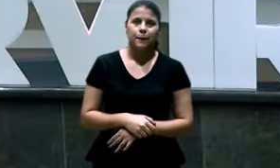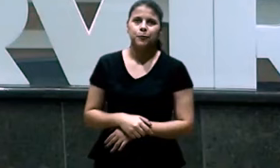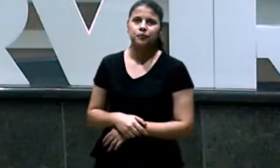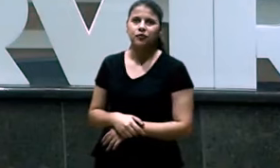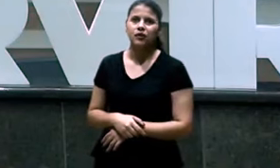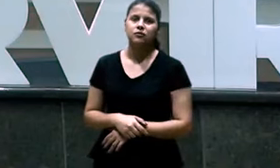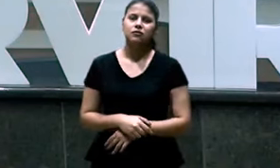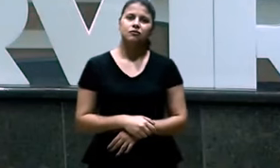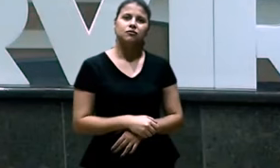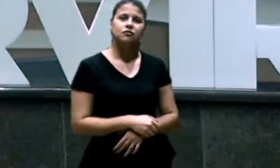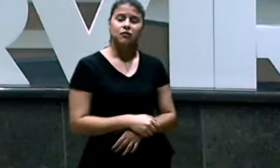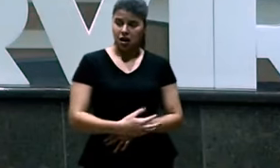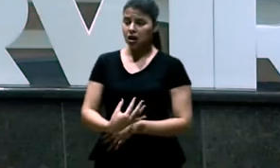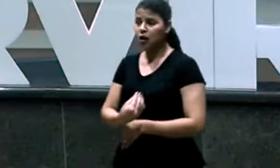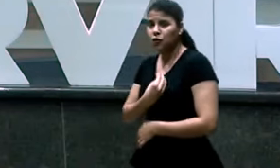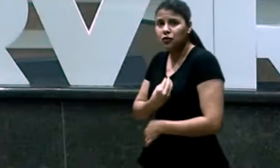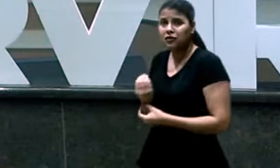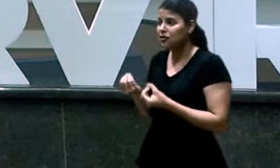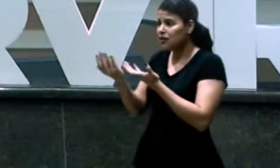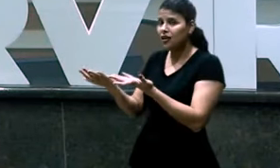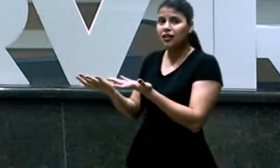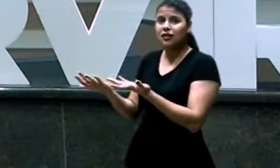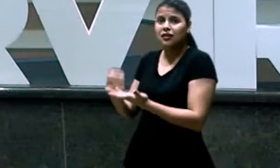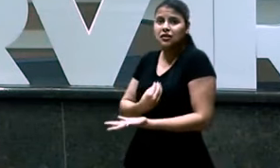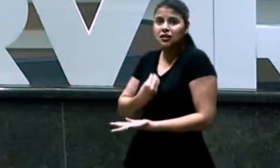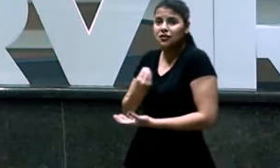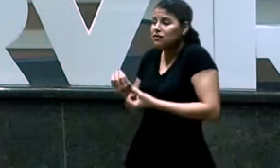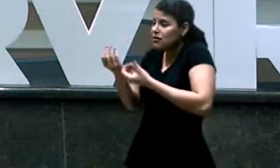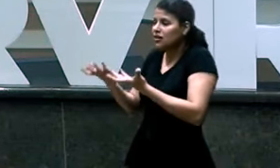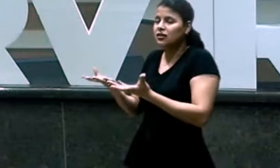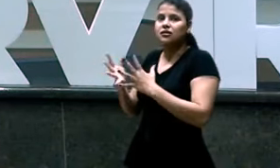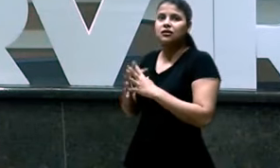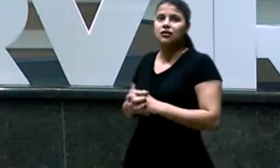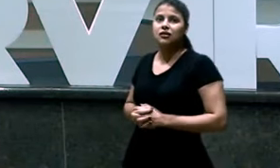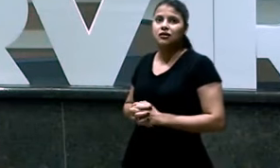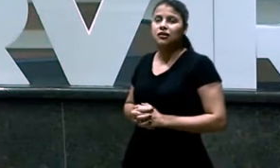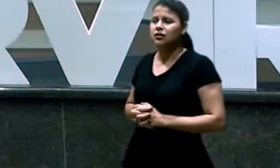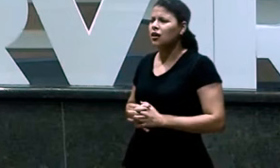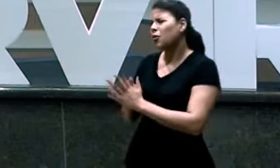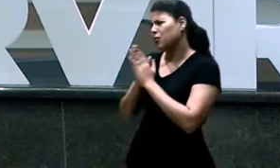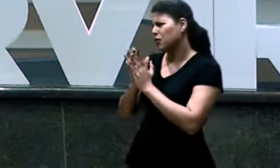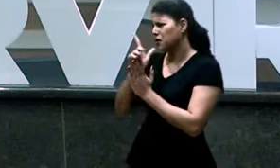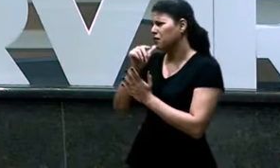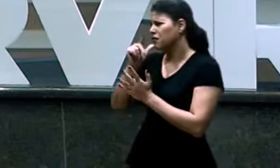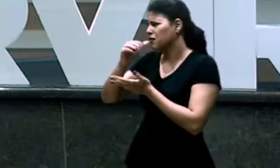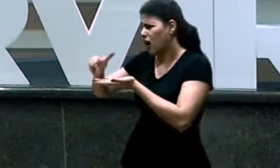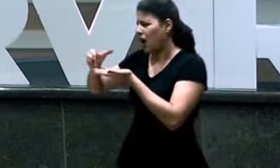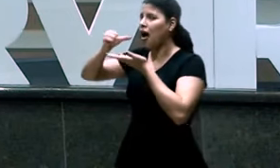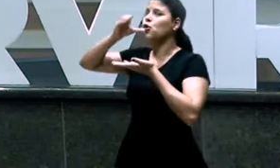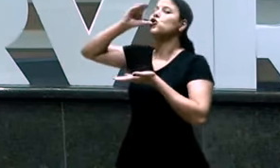Eu tenho água da vida, mulher. Então vamos fazer o seguinte: me dá logo então dessa água.